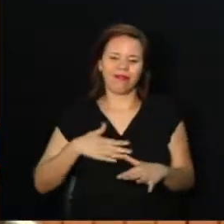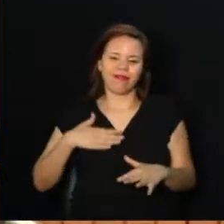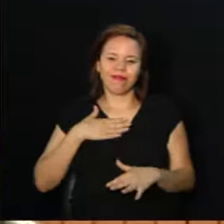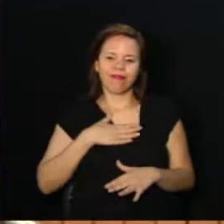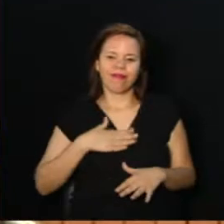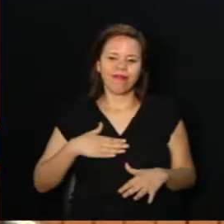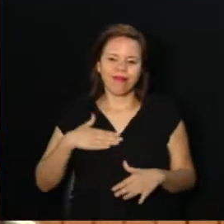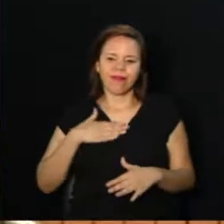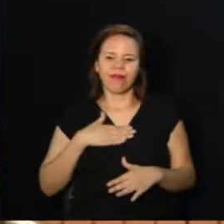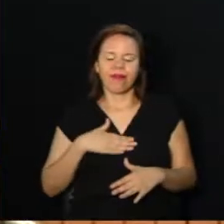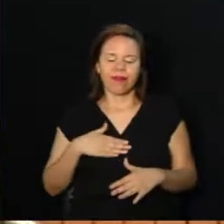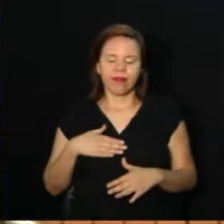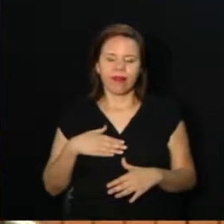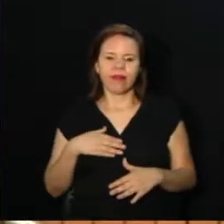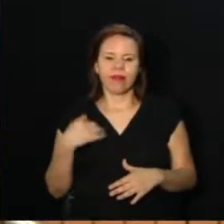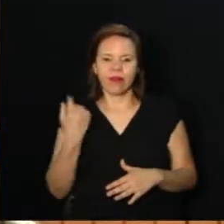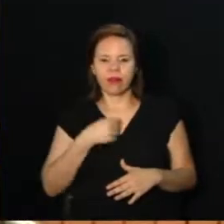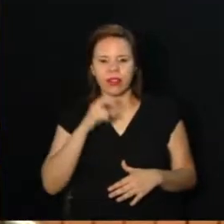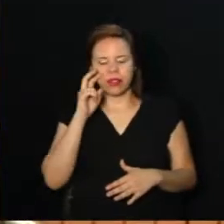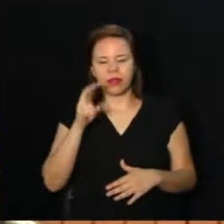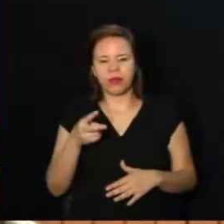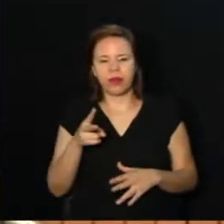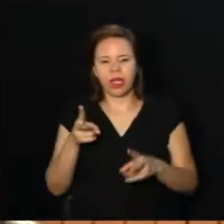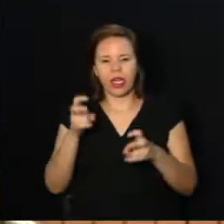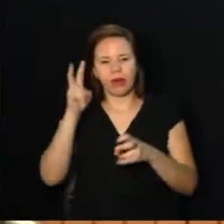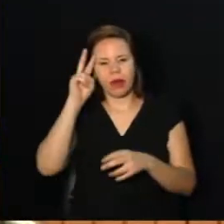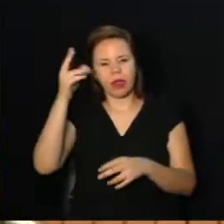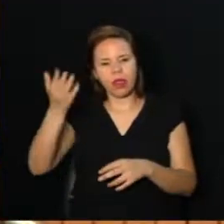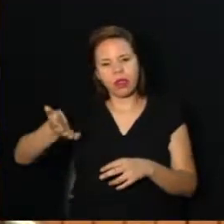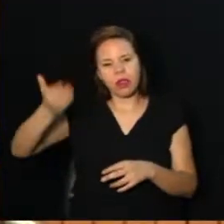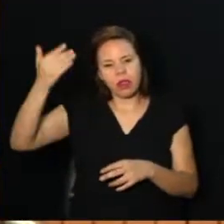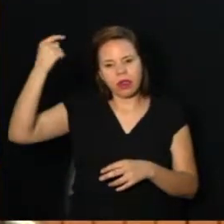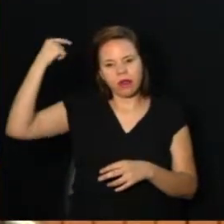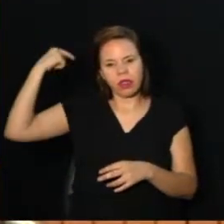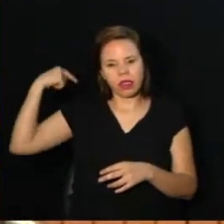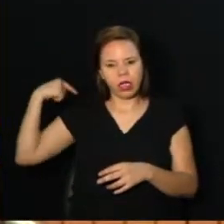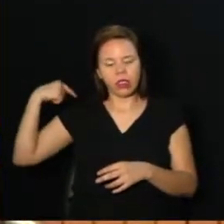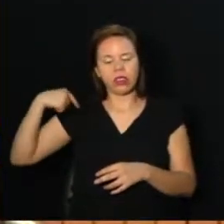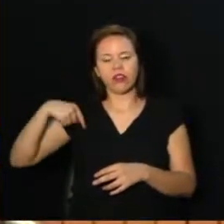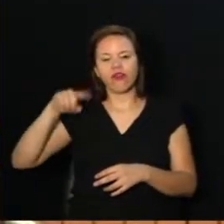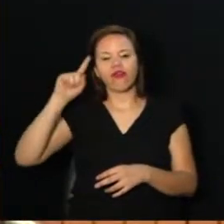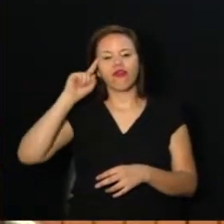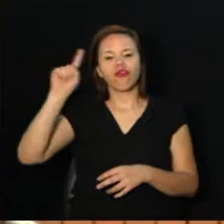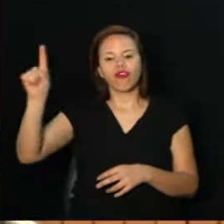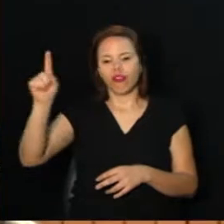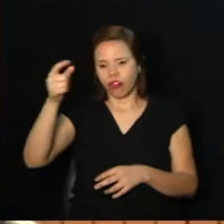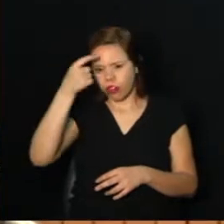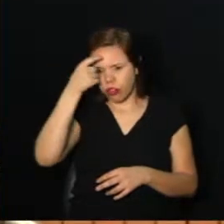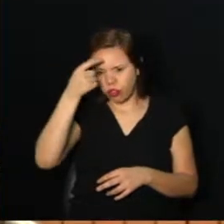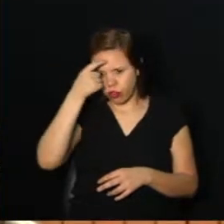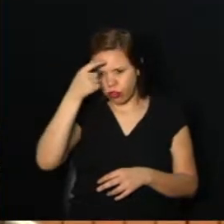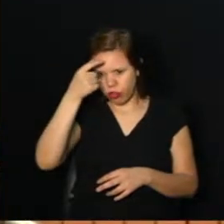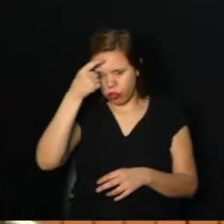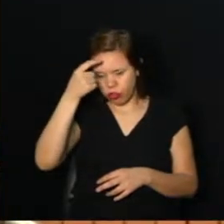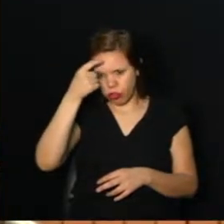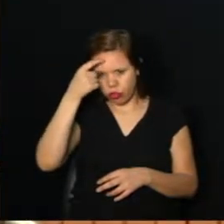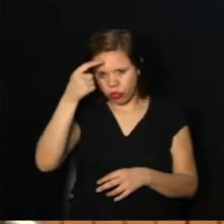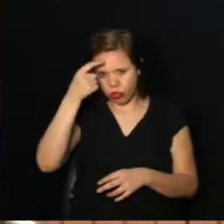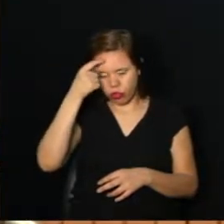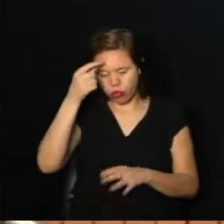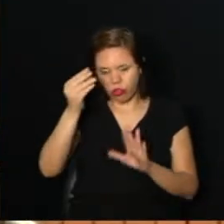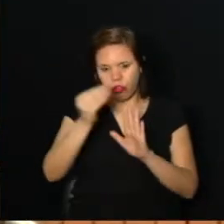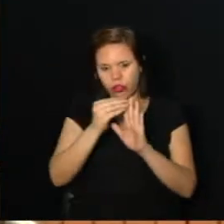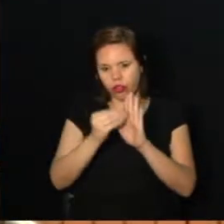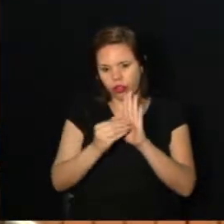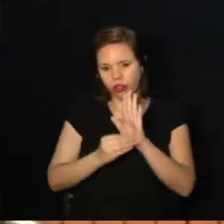muito grande, porque nós vimos lá atrás, Marcelo, o dia de conscientização, o dia do calendário